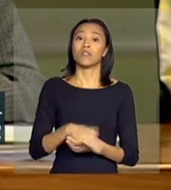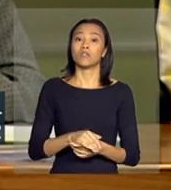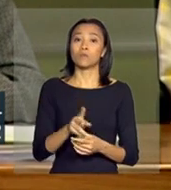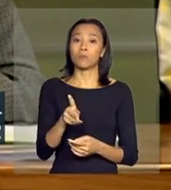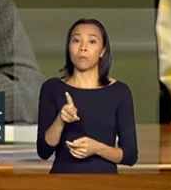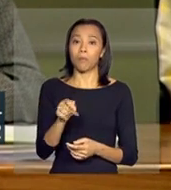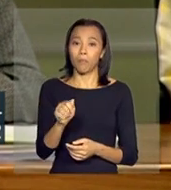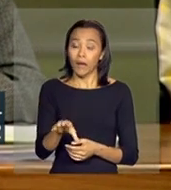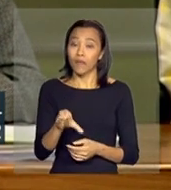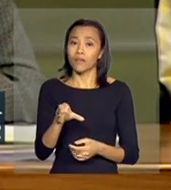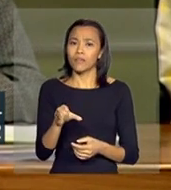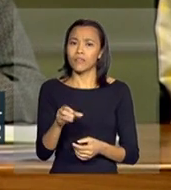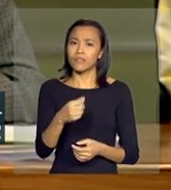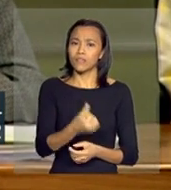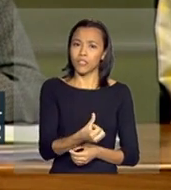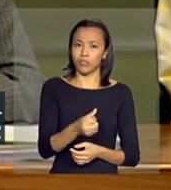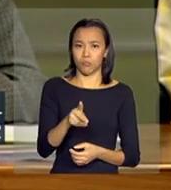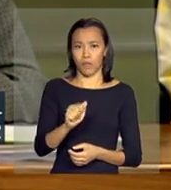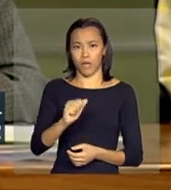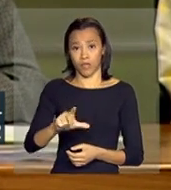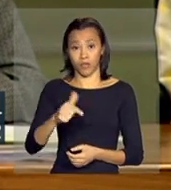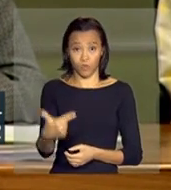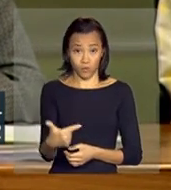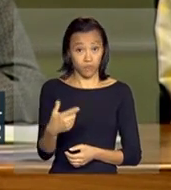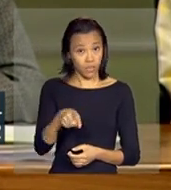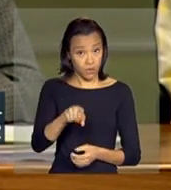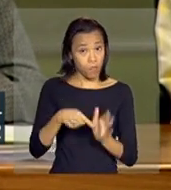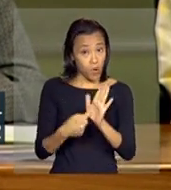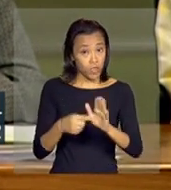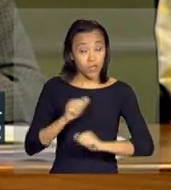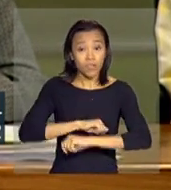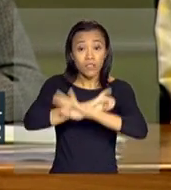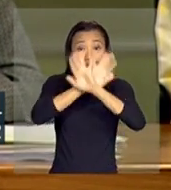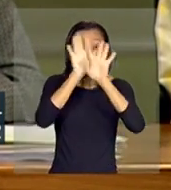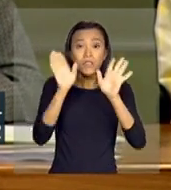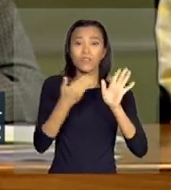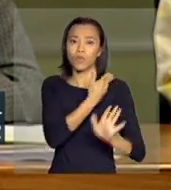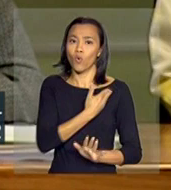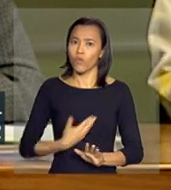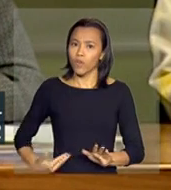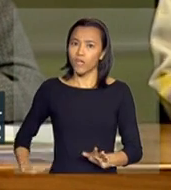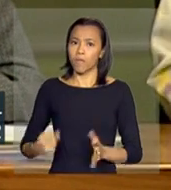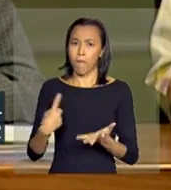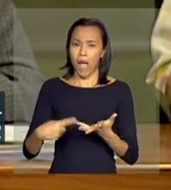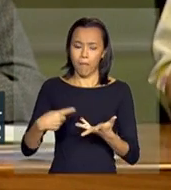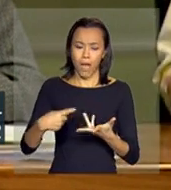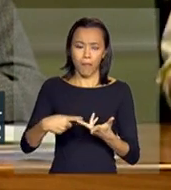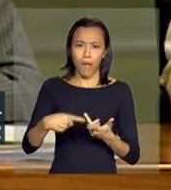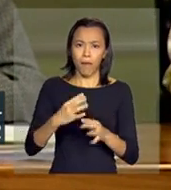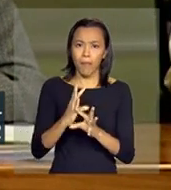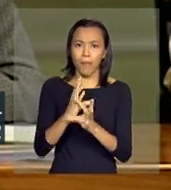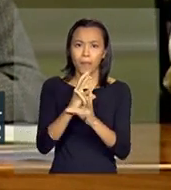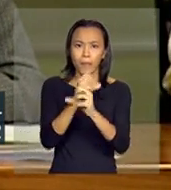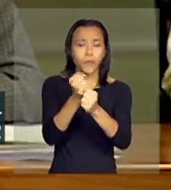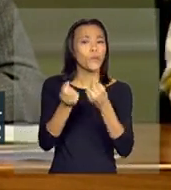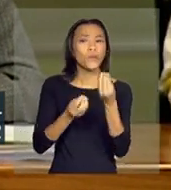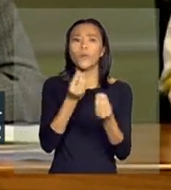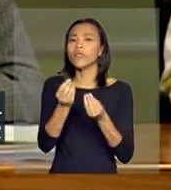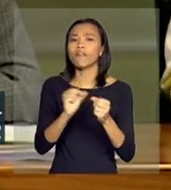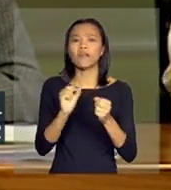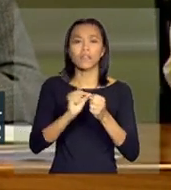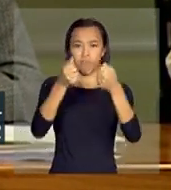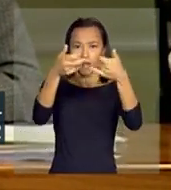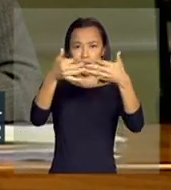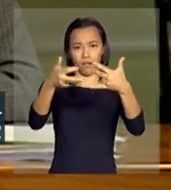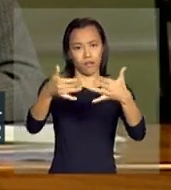2. Isso demonstra a transparência do governo de prestar contas da execução. E, quando você presta contas,